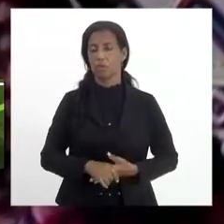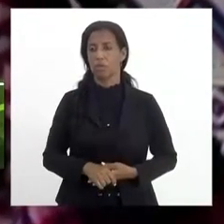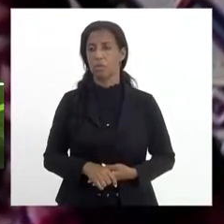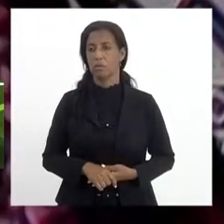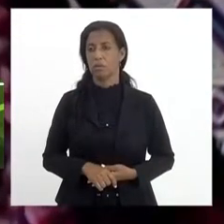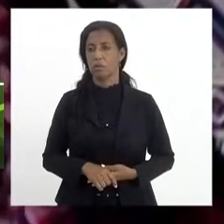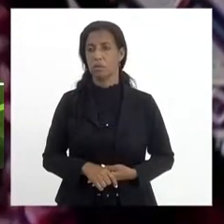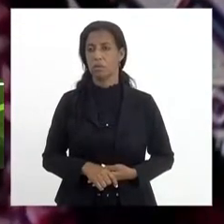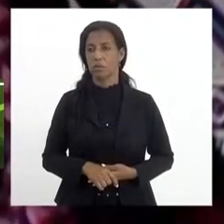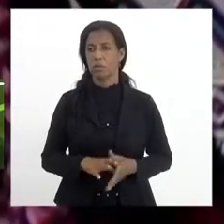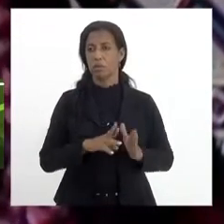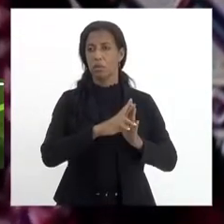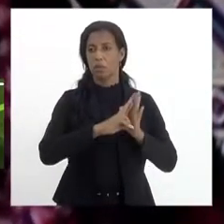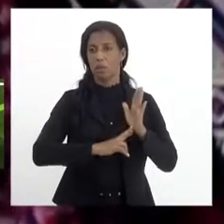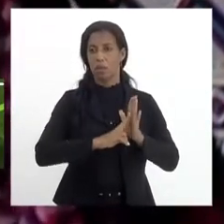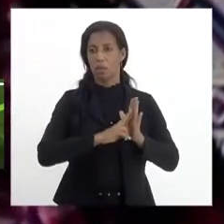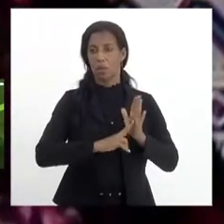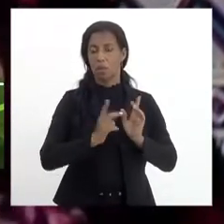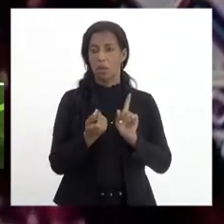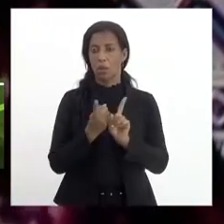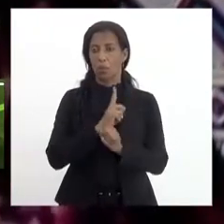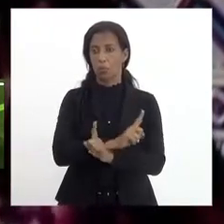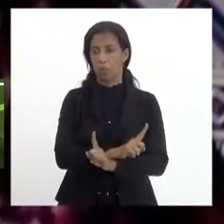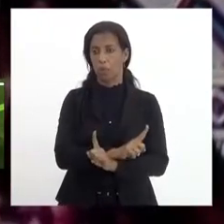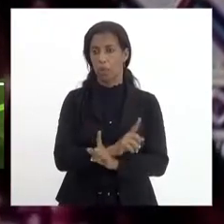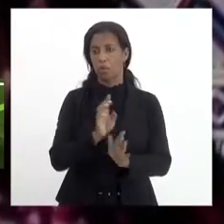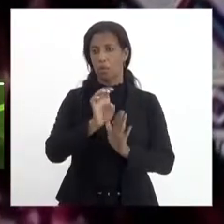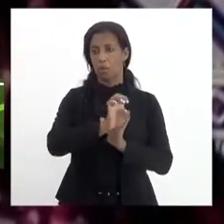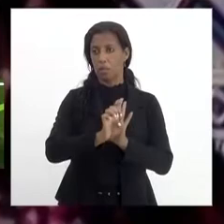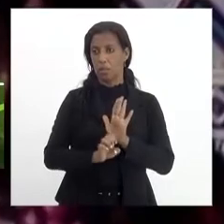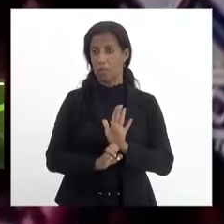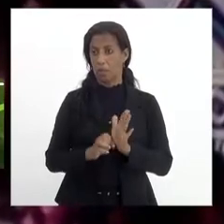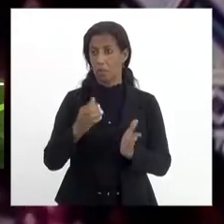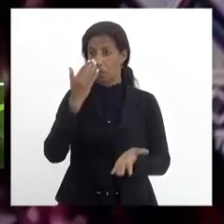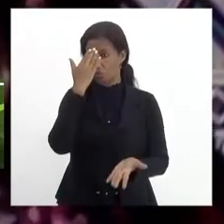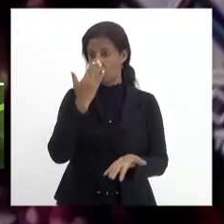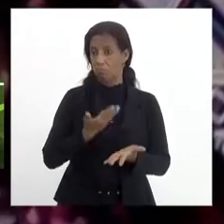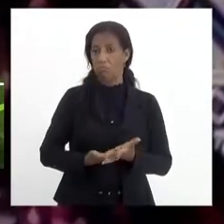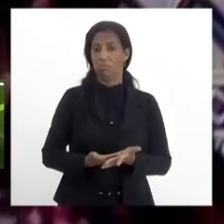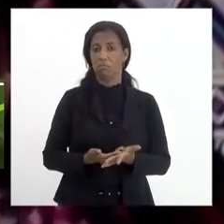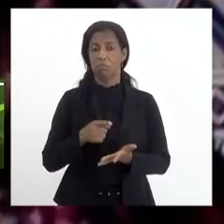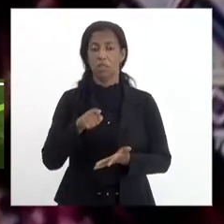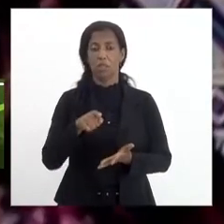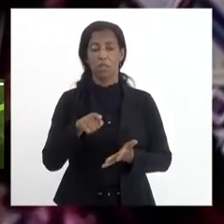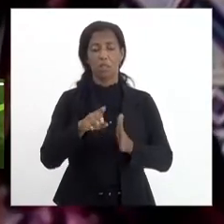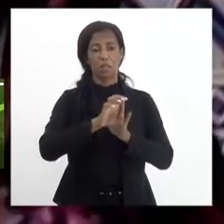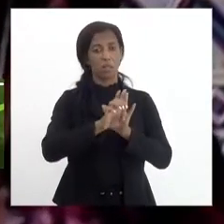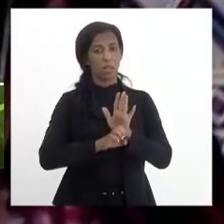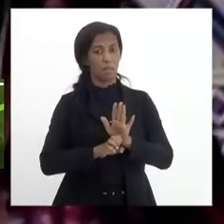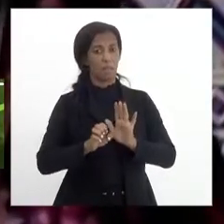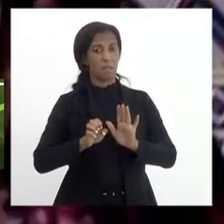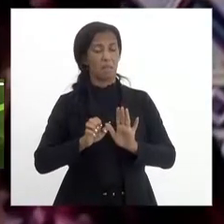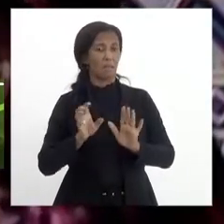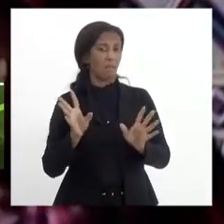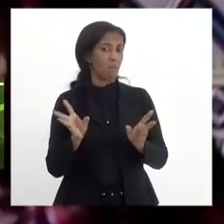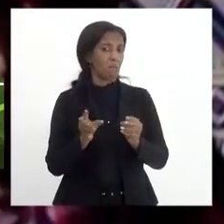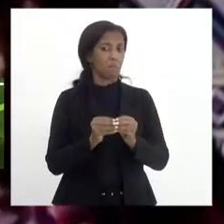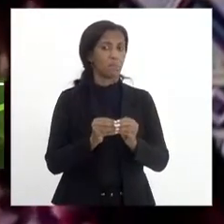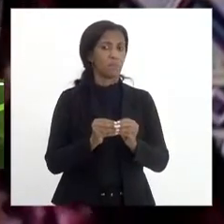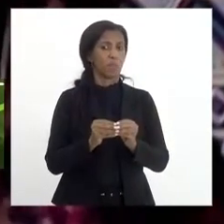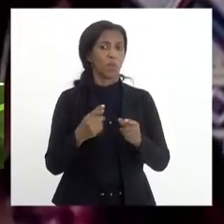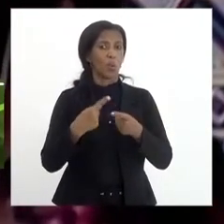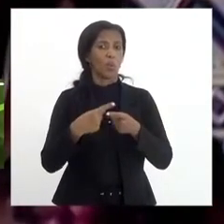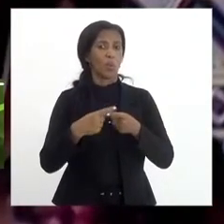E o relator é contrário a essa emenda. A gente acredita que essa emenda é muito meritória, presidente, porque